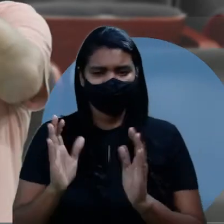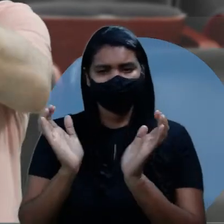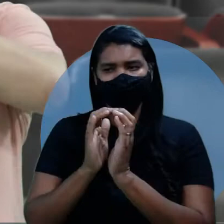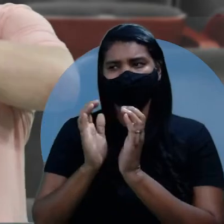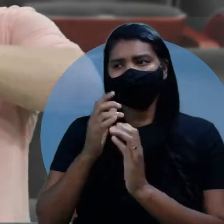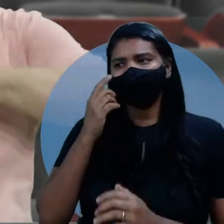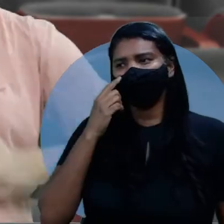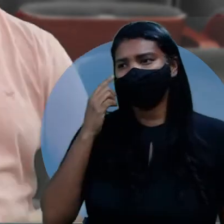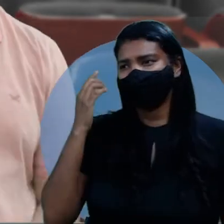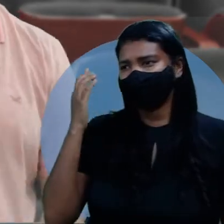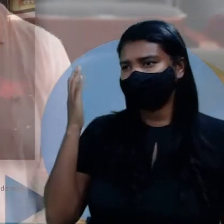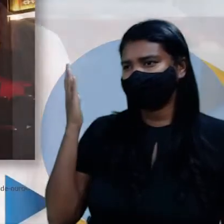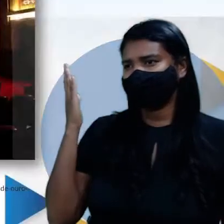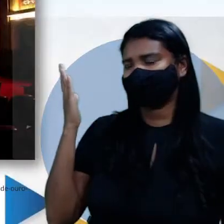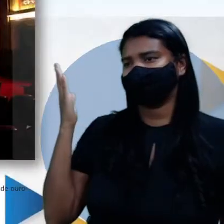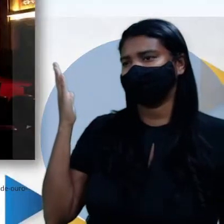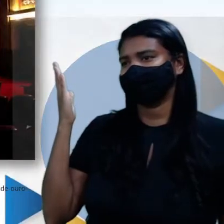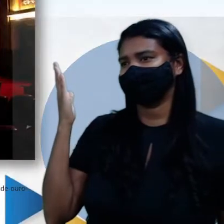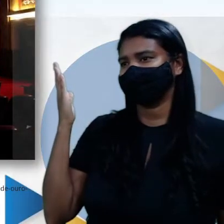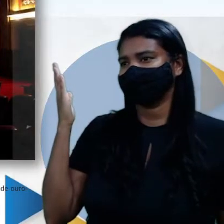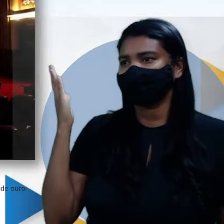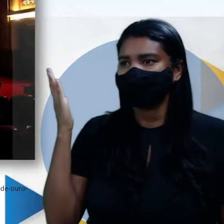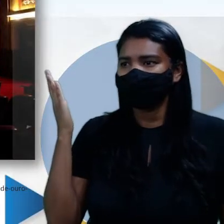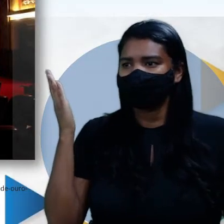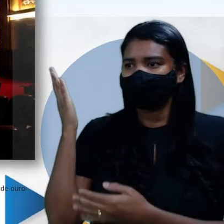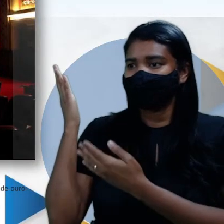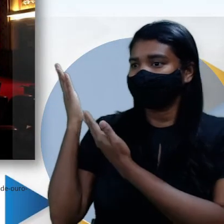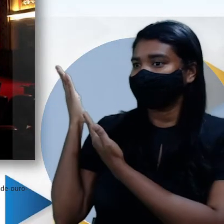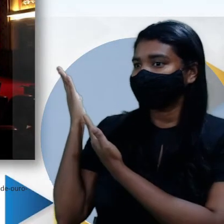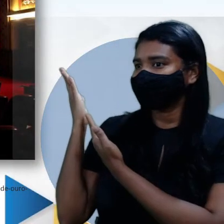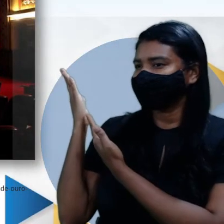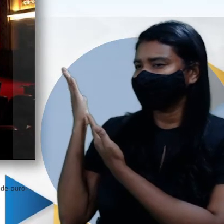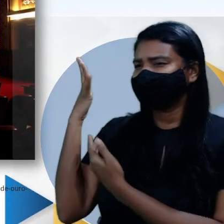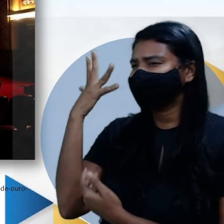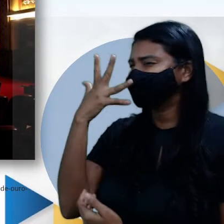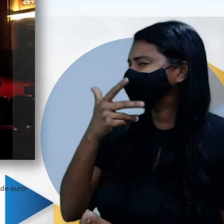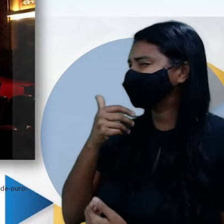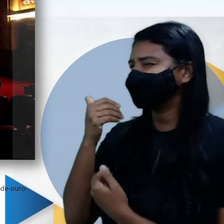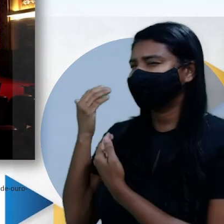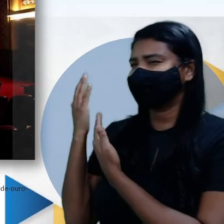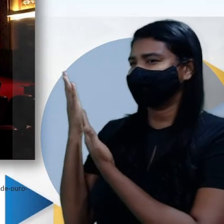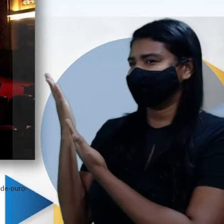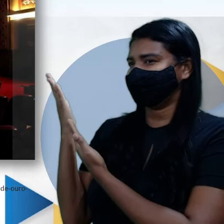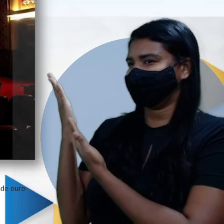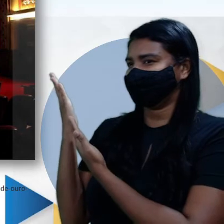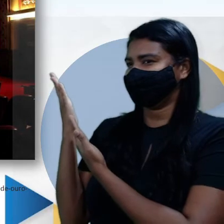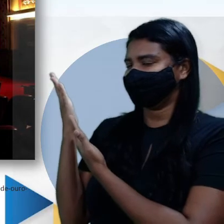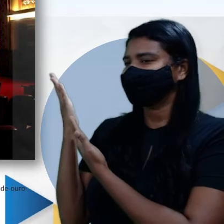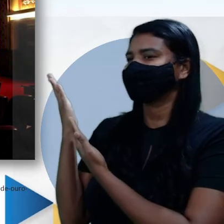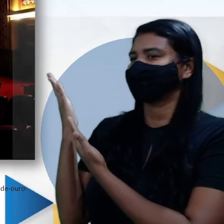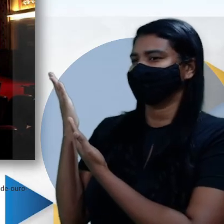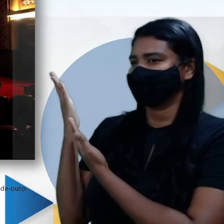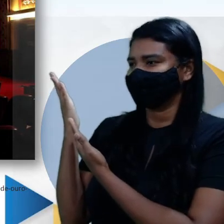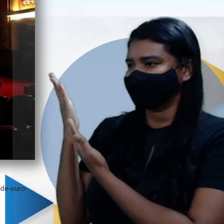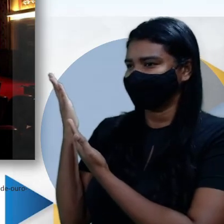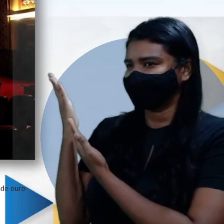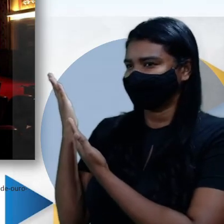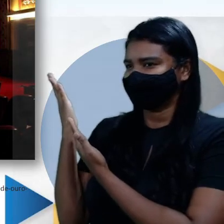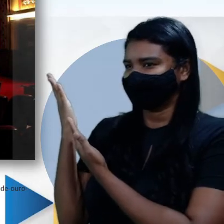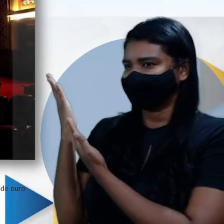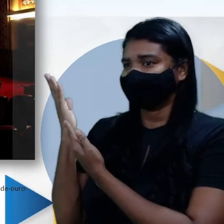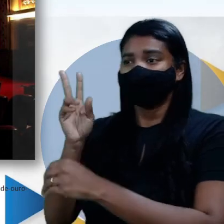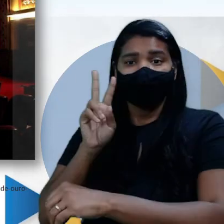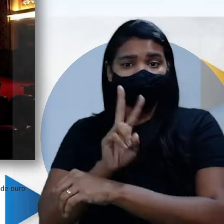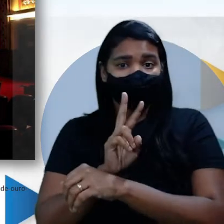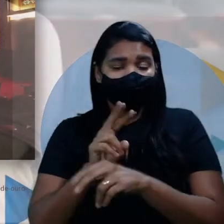pernambucana. Olha aí uma fotografia. Olha que lindo. Veja só. É uma finesse, professor, é uma finesse. Não, justamente isso algo que deve ser